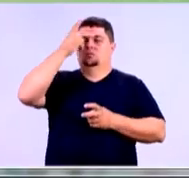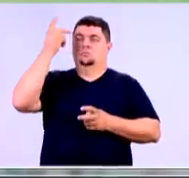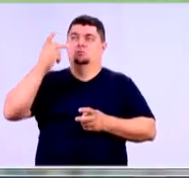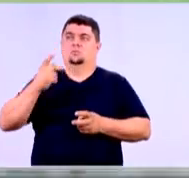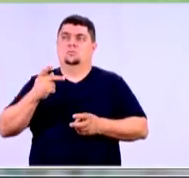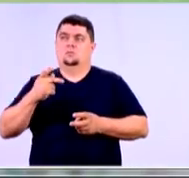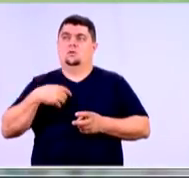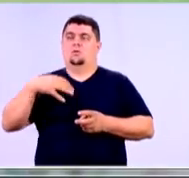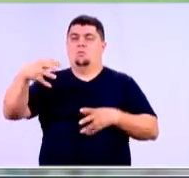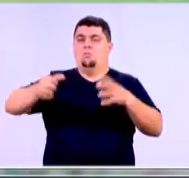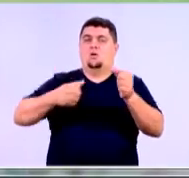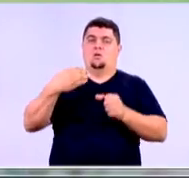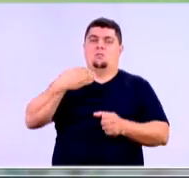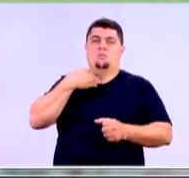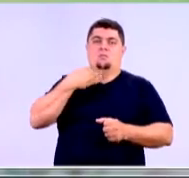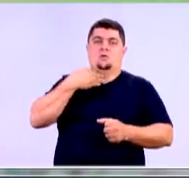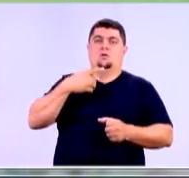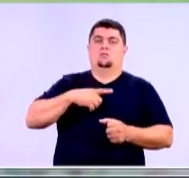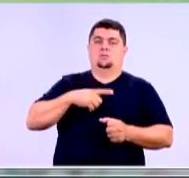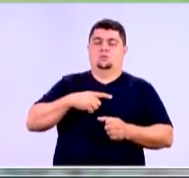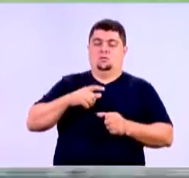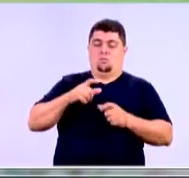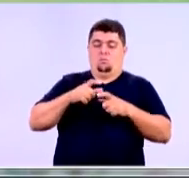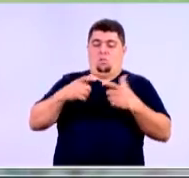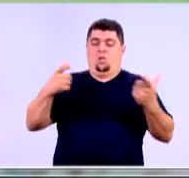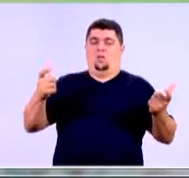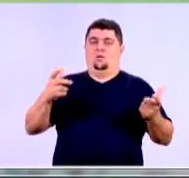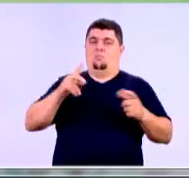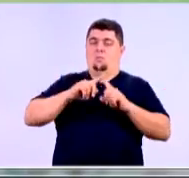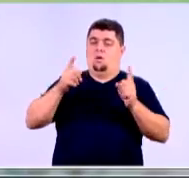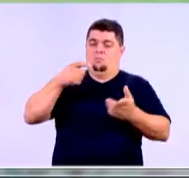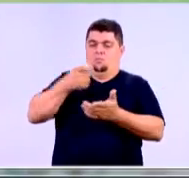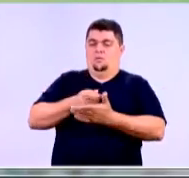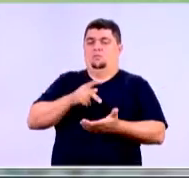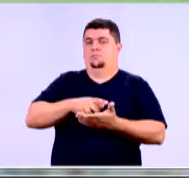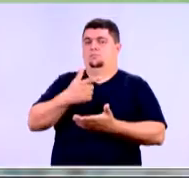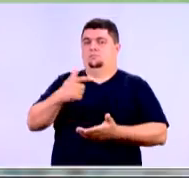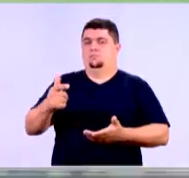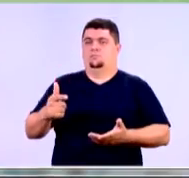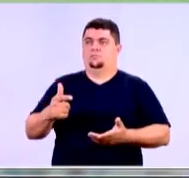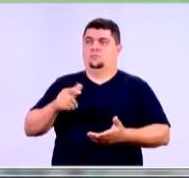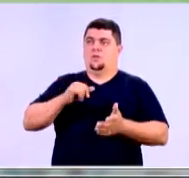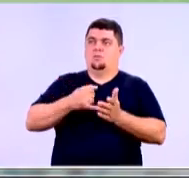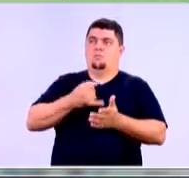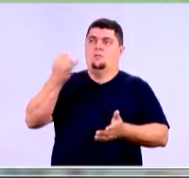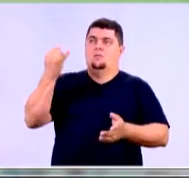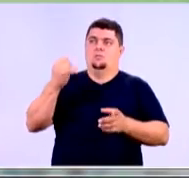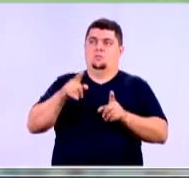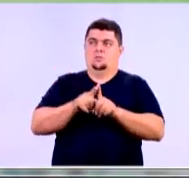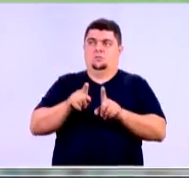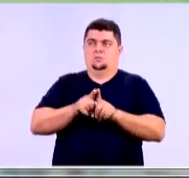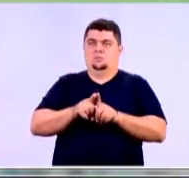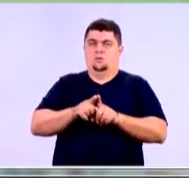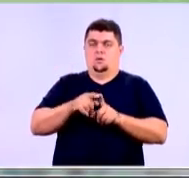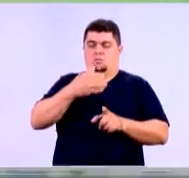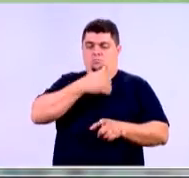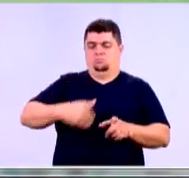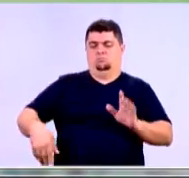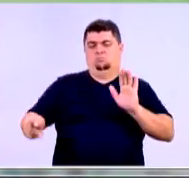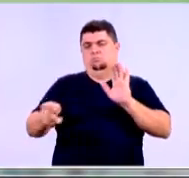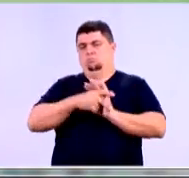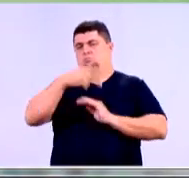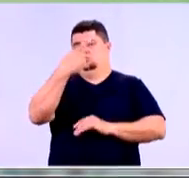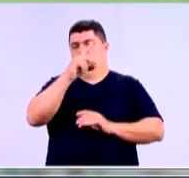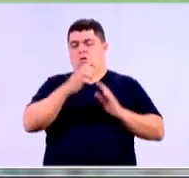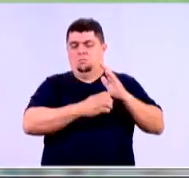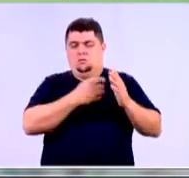do banco e estou utilizando para ampliar meu negócio, mas ainda não paguei. E os impostos a pagar. Não é meu esse dinheiro, é do governo. É do governo.